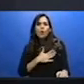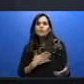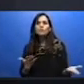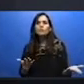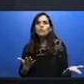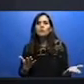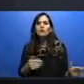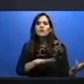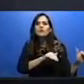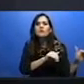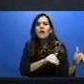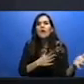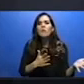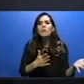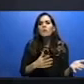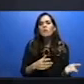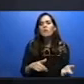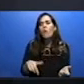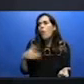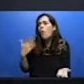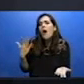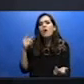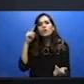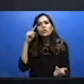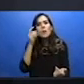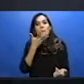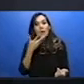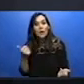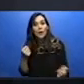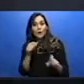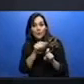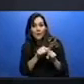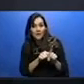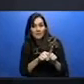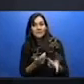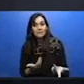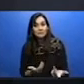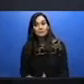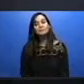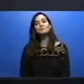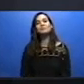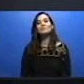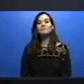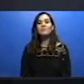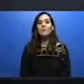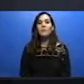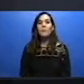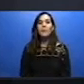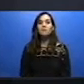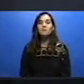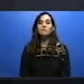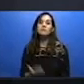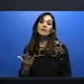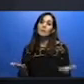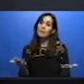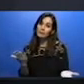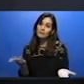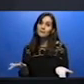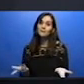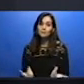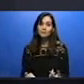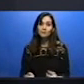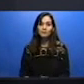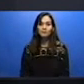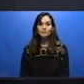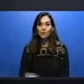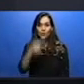segundo quinzena de agosto. Né? Então, a gente sempre pensa, dependendo do perfil, o que a pessoa quer fazer aqui em Barretos.